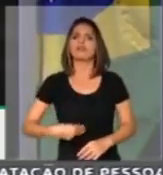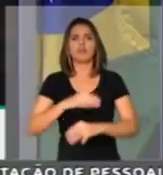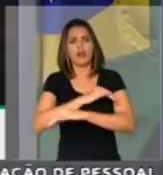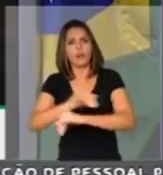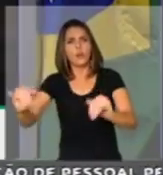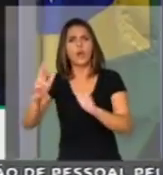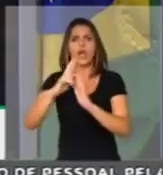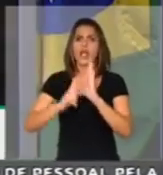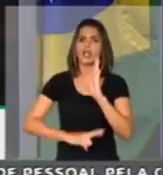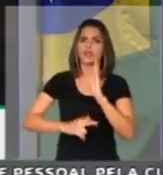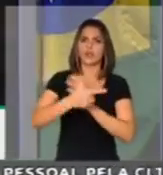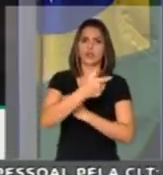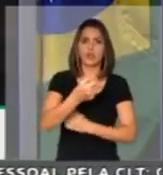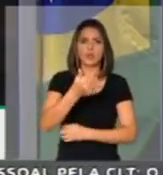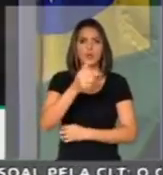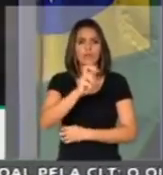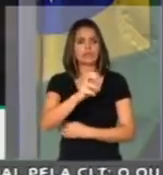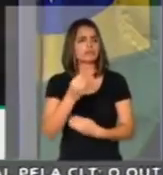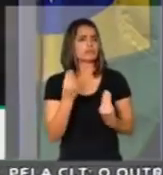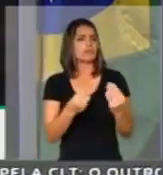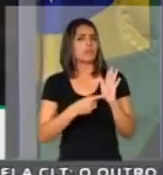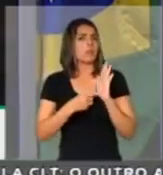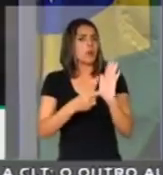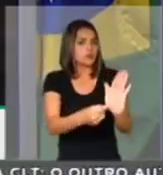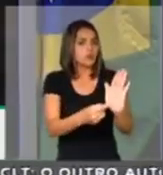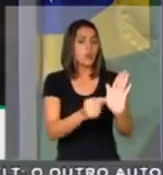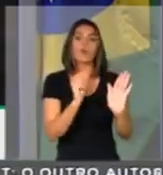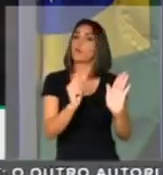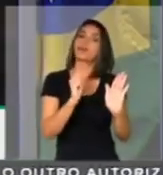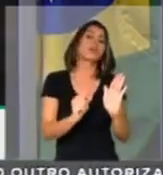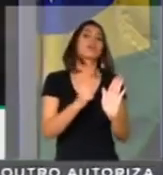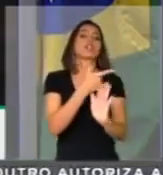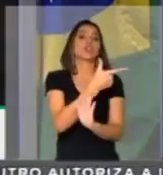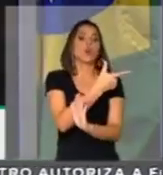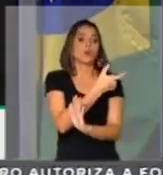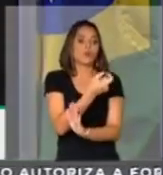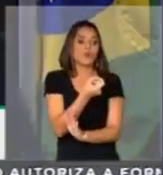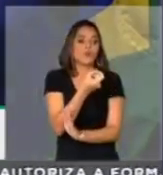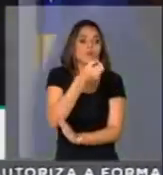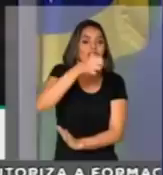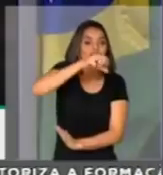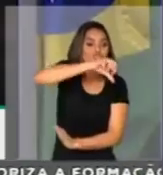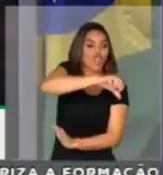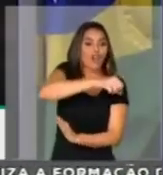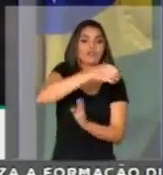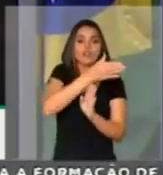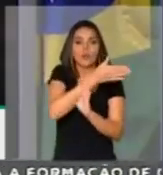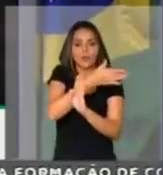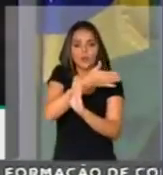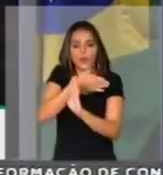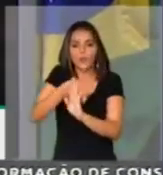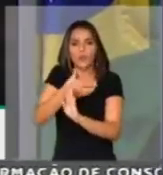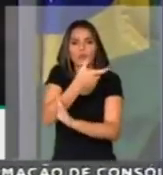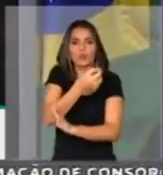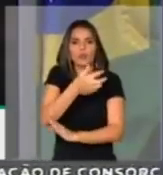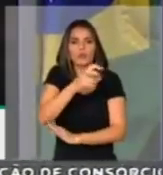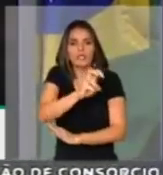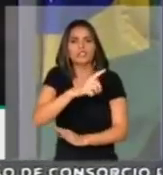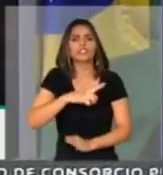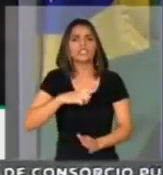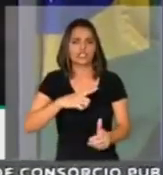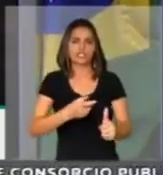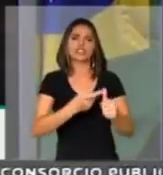em 2015, que mostrou que desde 2009 se tem déficit na seguridade